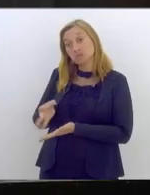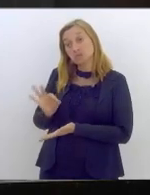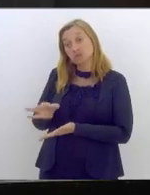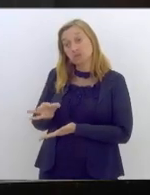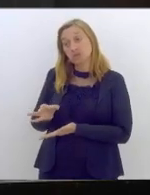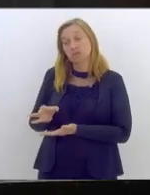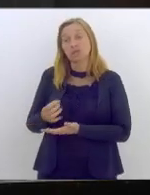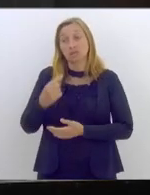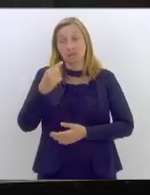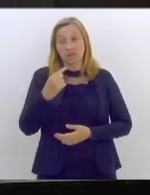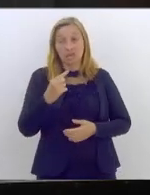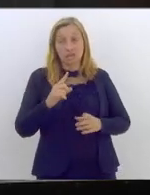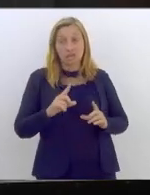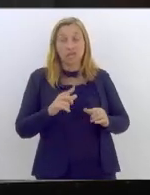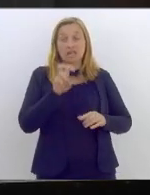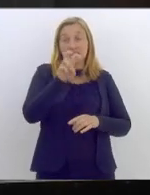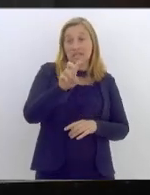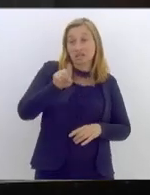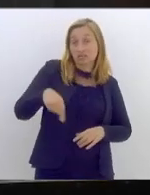incidindo